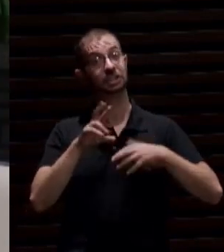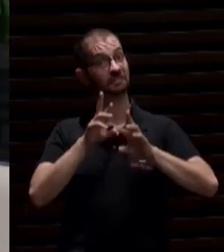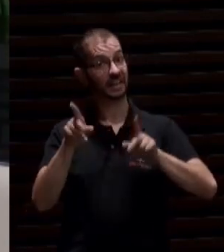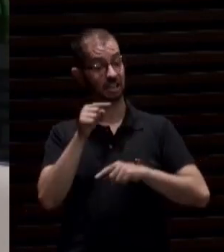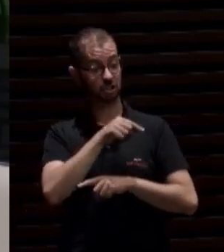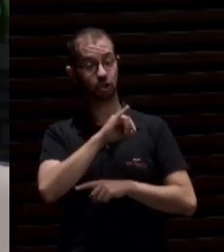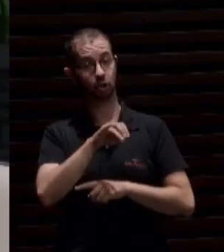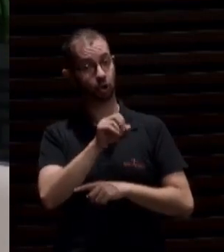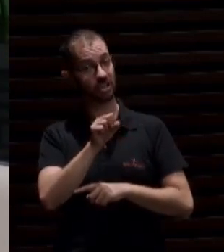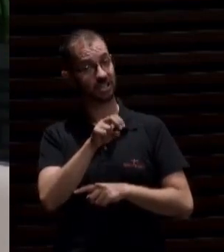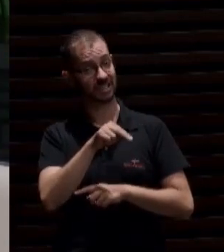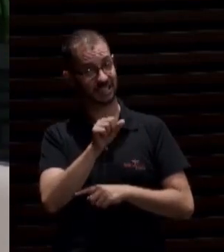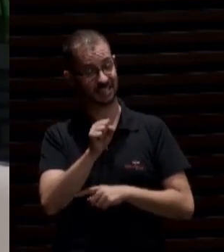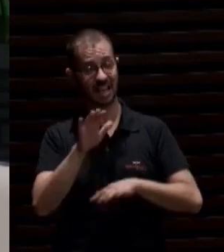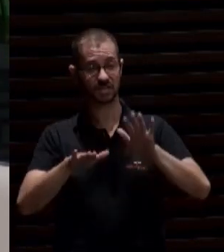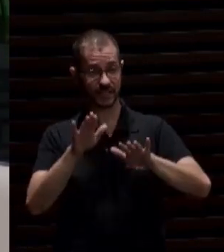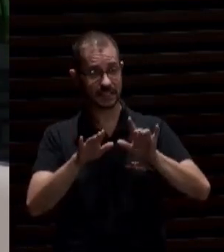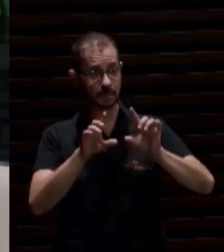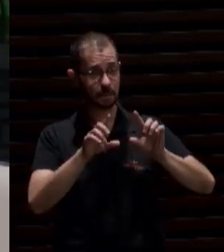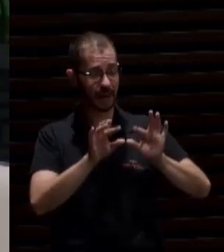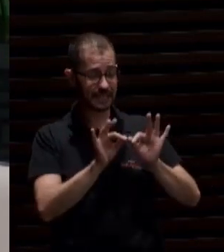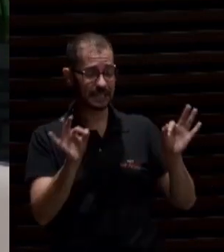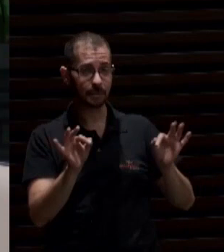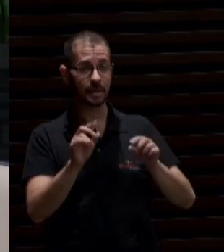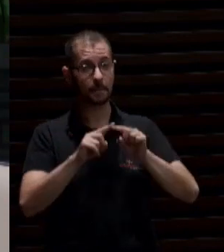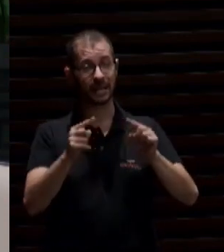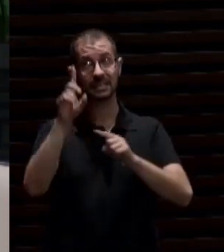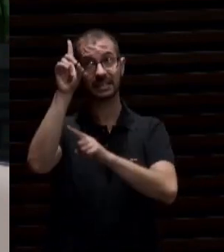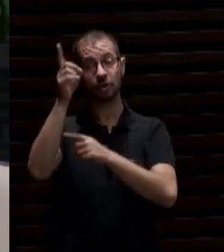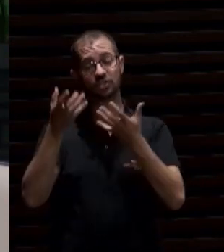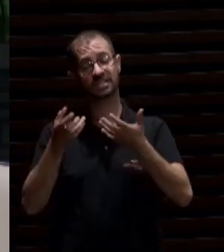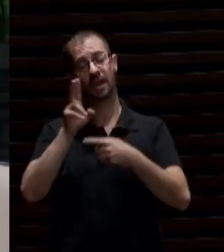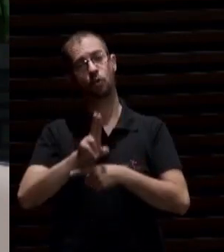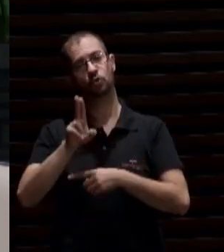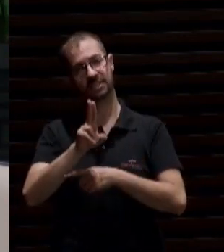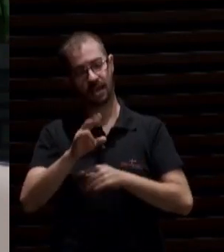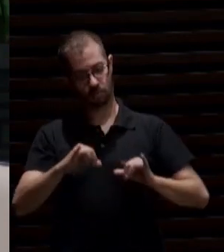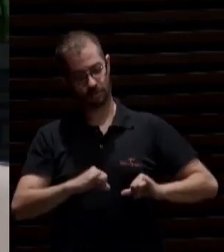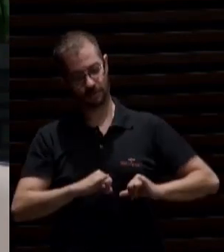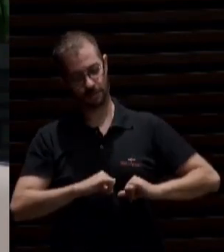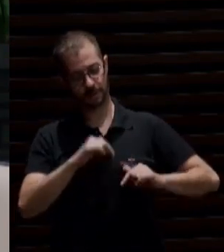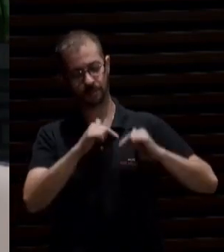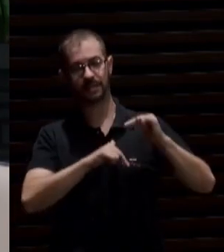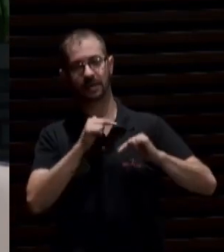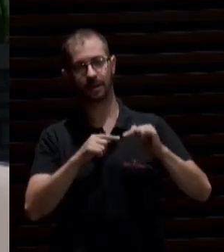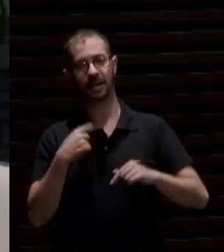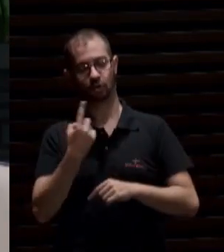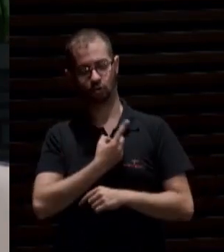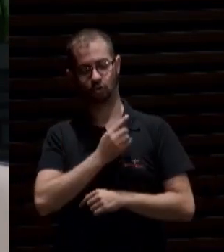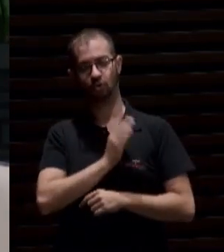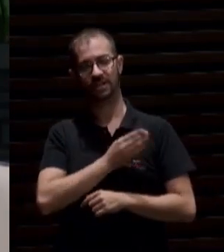nós estamos passando sofrimentos muito menores, e que Deus quer usar o sofrimento para trabalhar no nosso coração, como diz